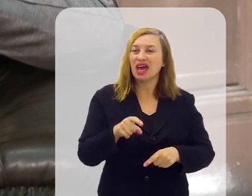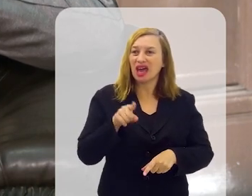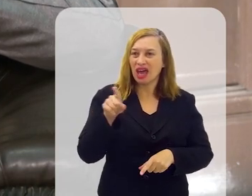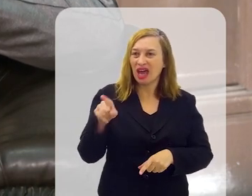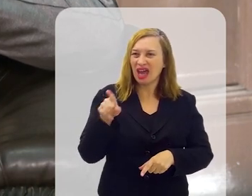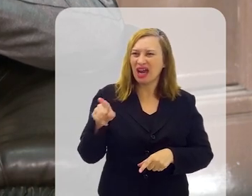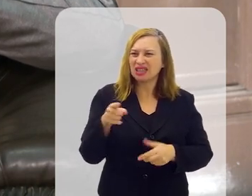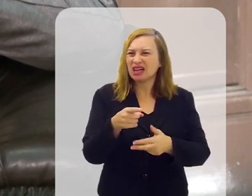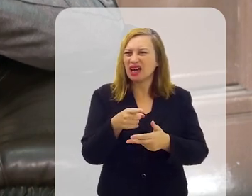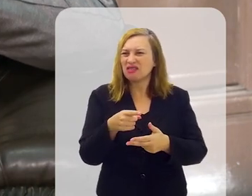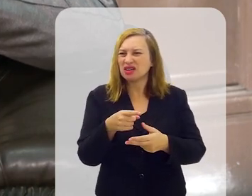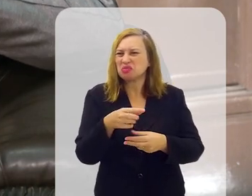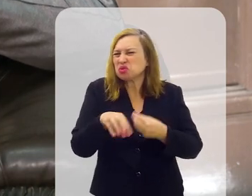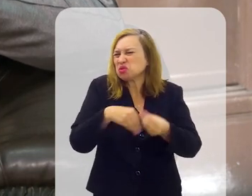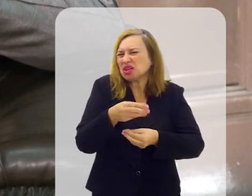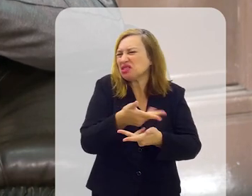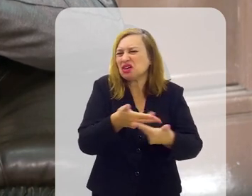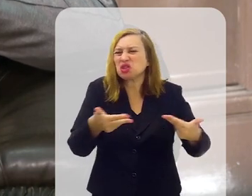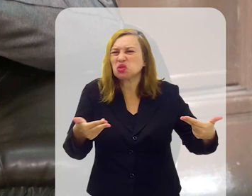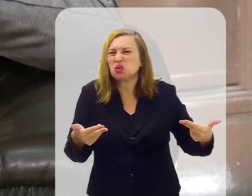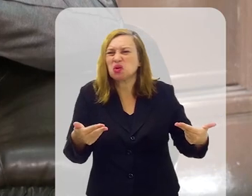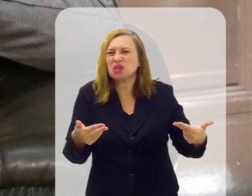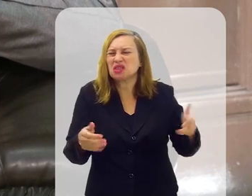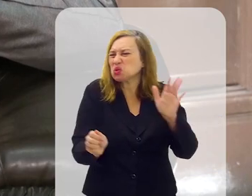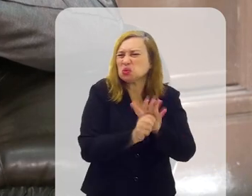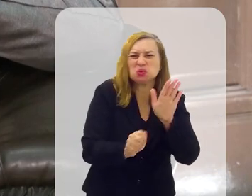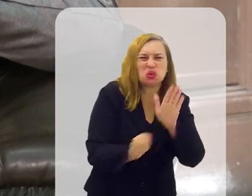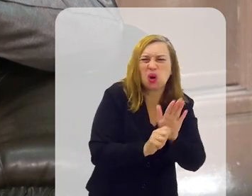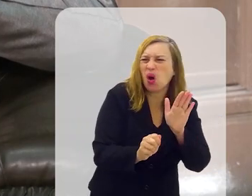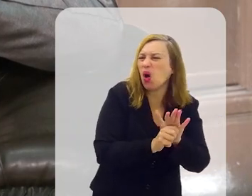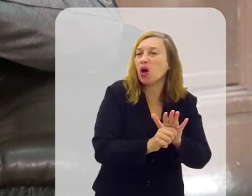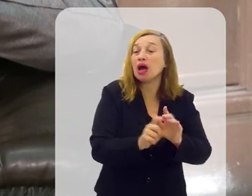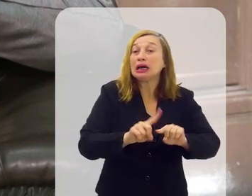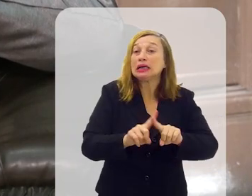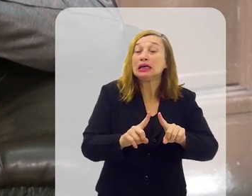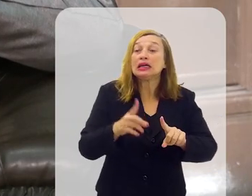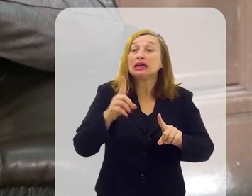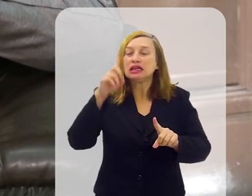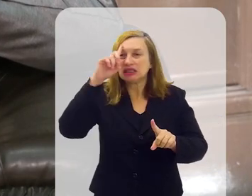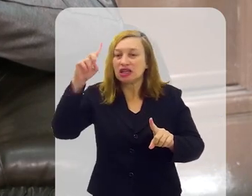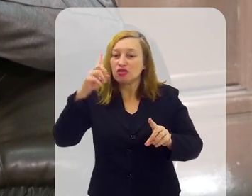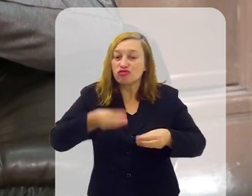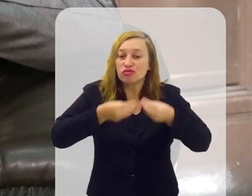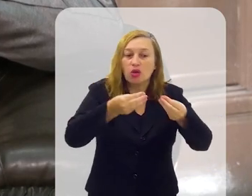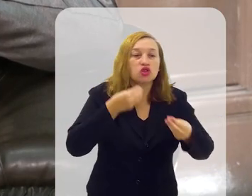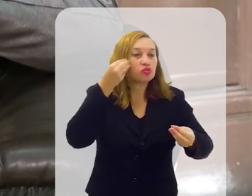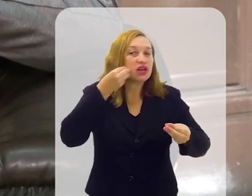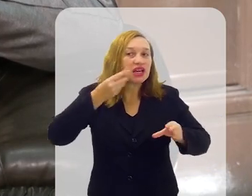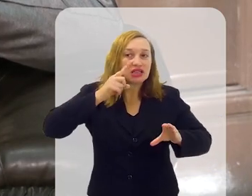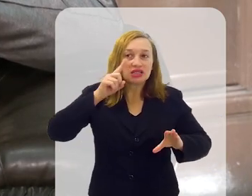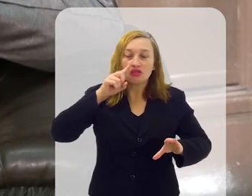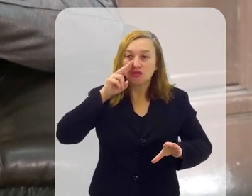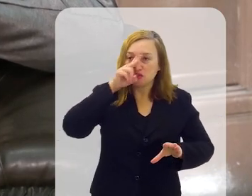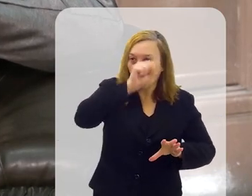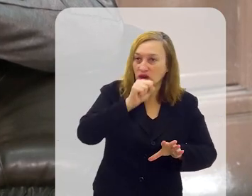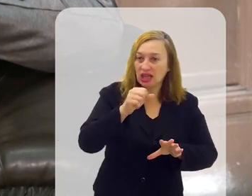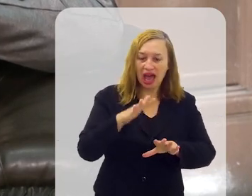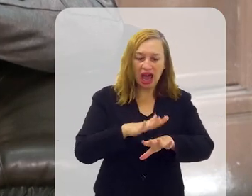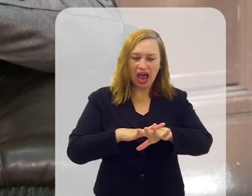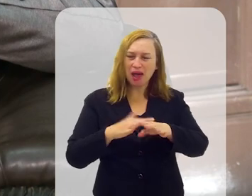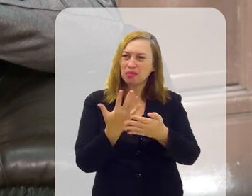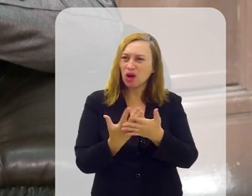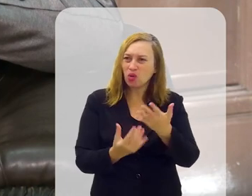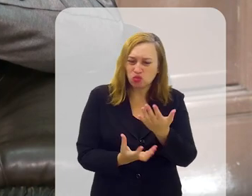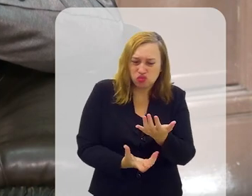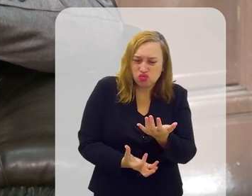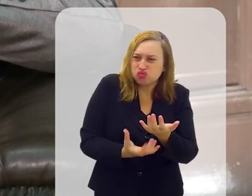poderosa. Ela estava metida com muitas coisas, com drogas e tudo mais, e Deus deu experiências para ela muito fortes. A mão dela foi